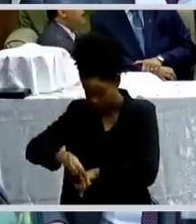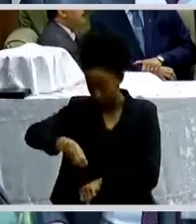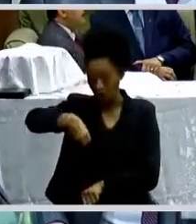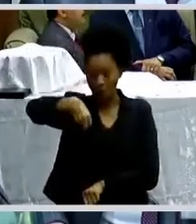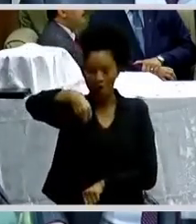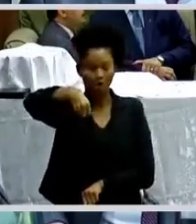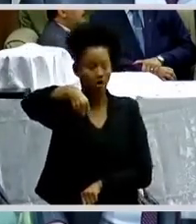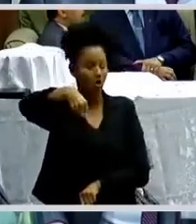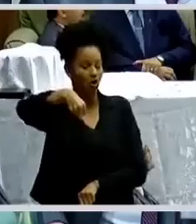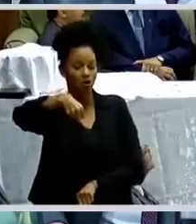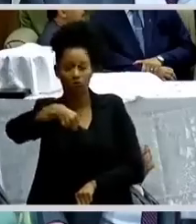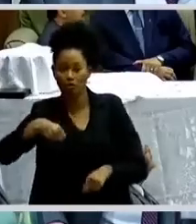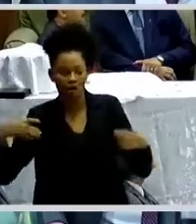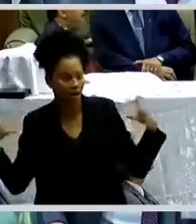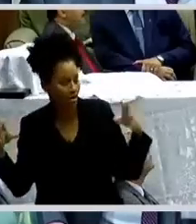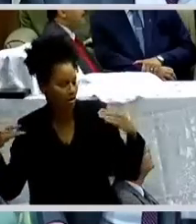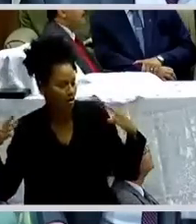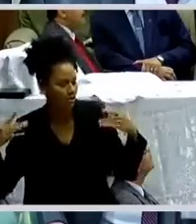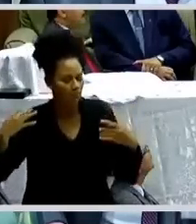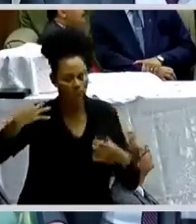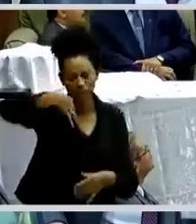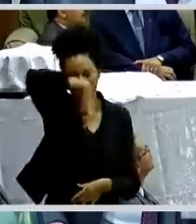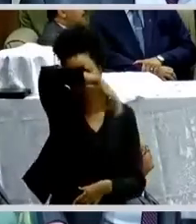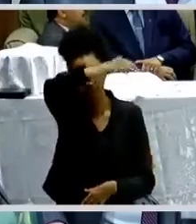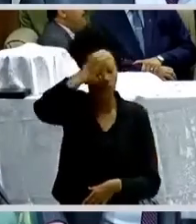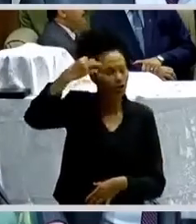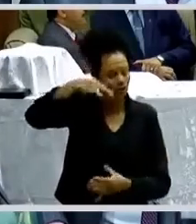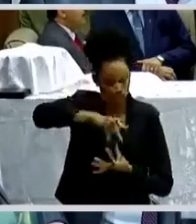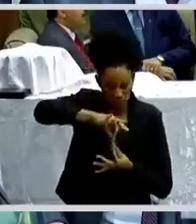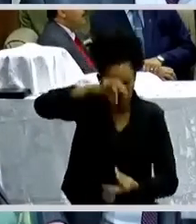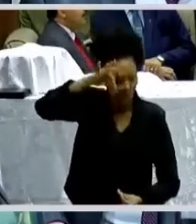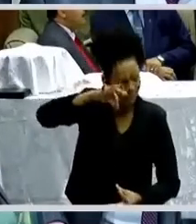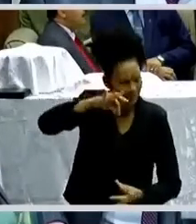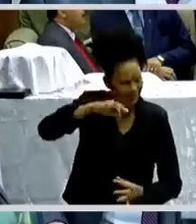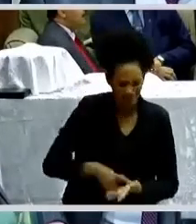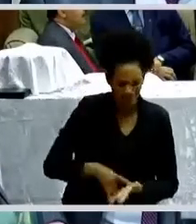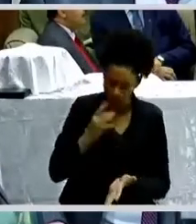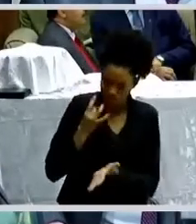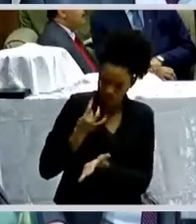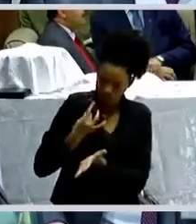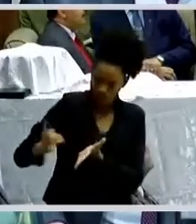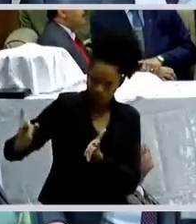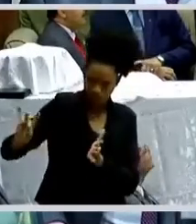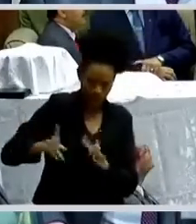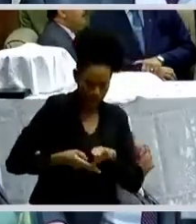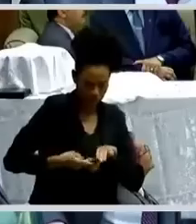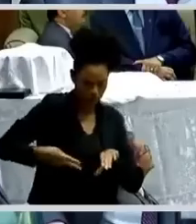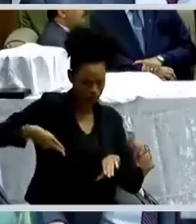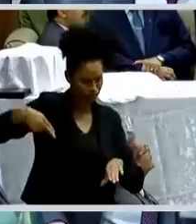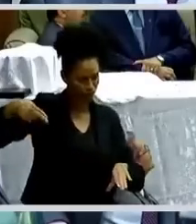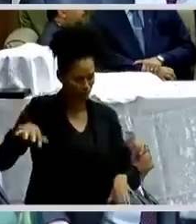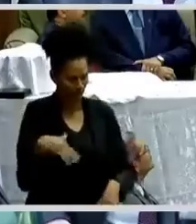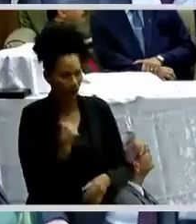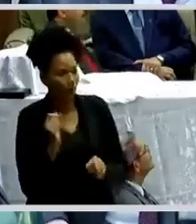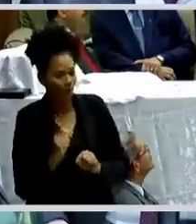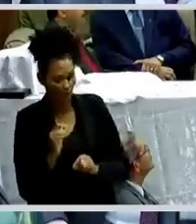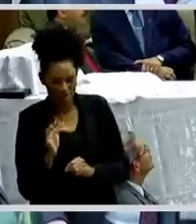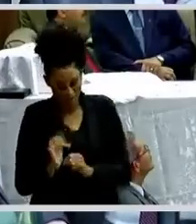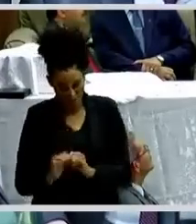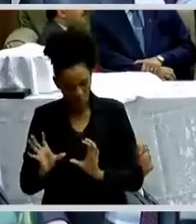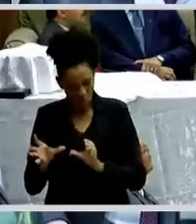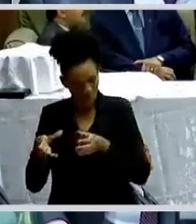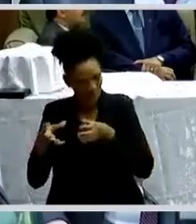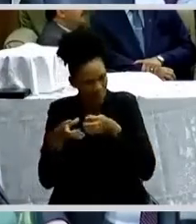acreditavam nem anjos, nem espírito, nem ressurreição. Eles abominavam esta frase. Os fariseus, como vinha mais